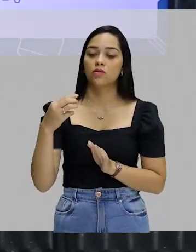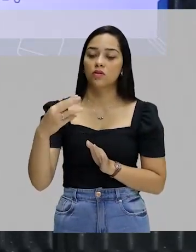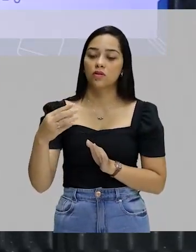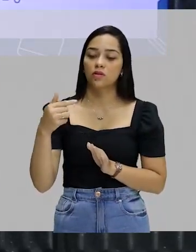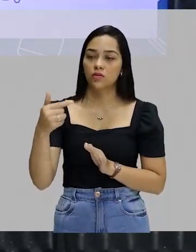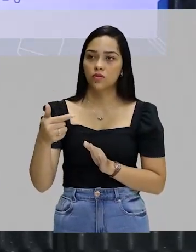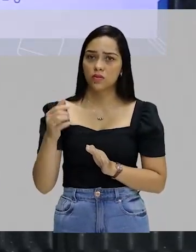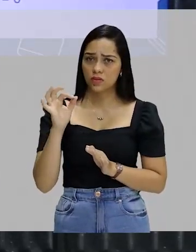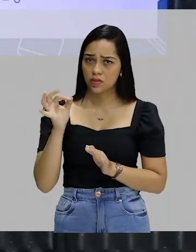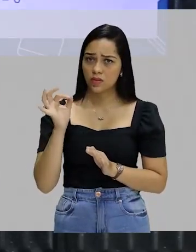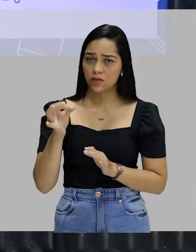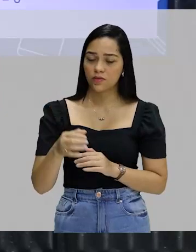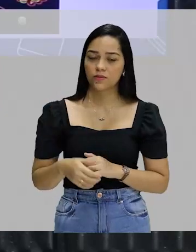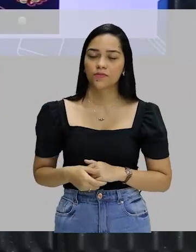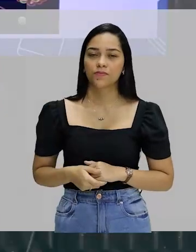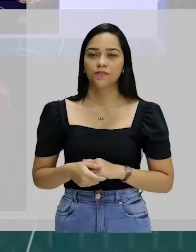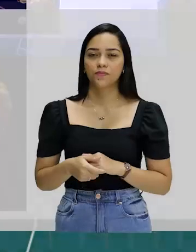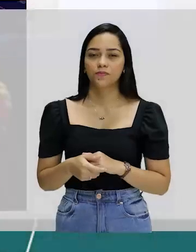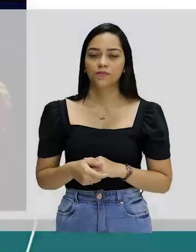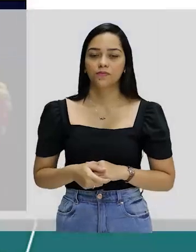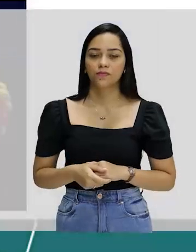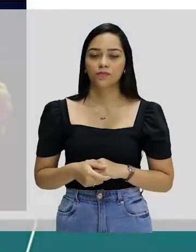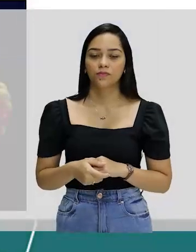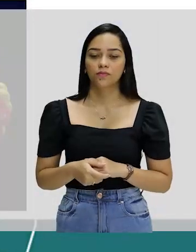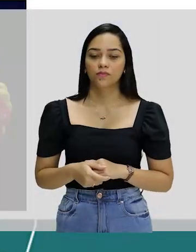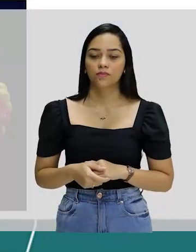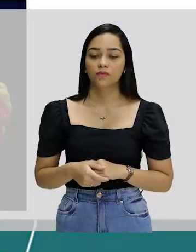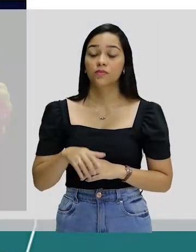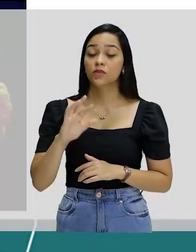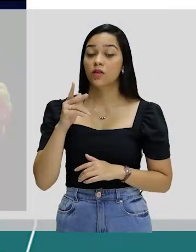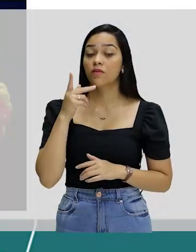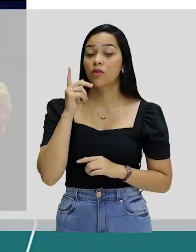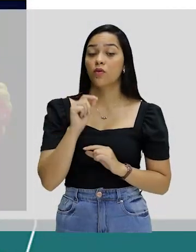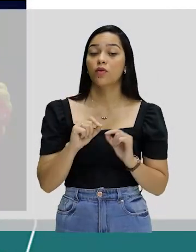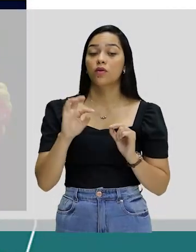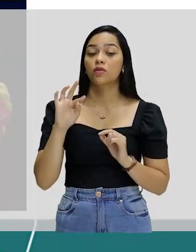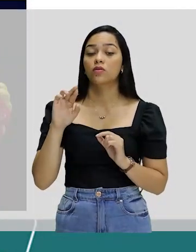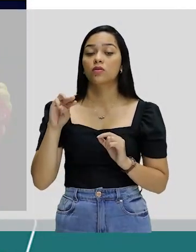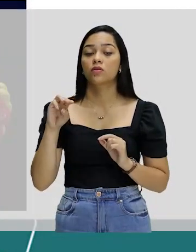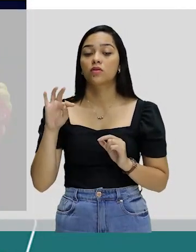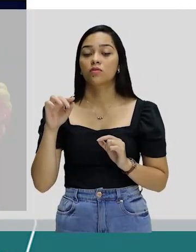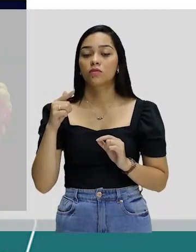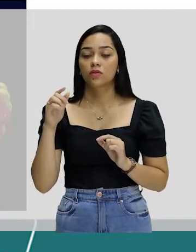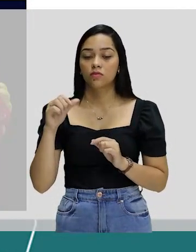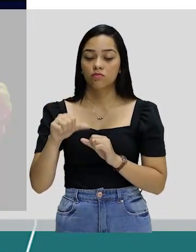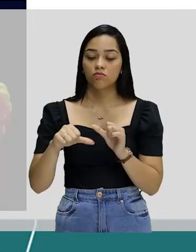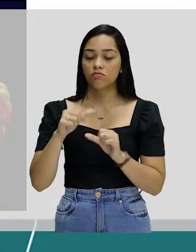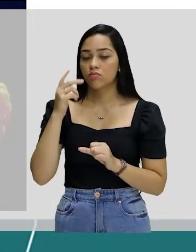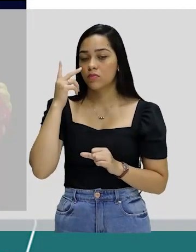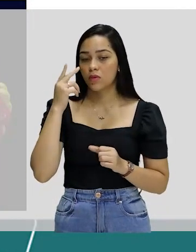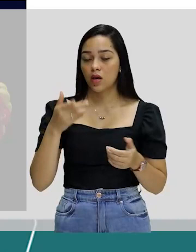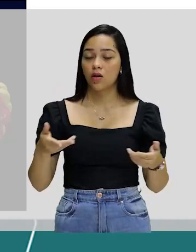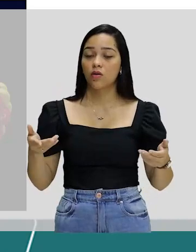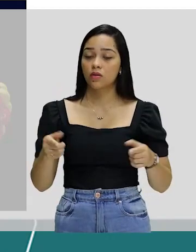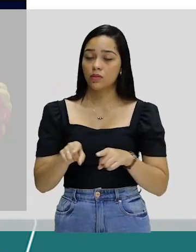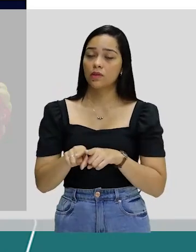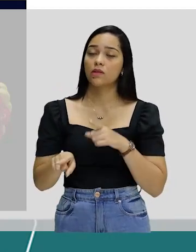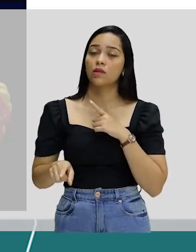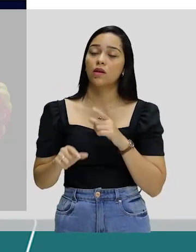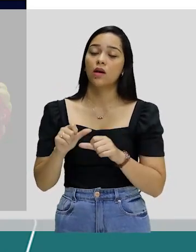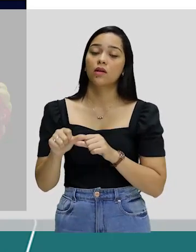232. Show de bola, turminha? Bom, falamos em transmutação natural. Existe